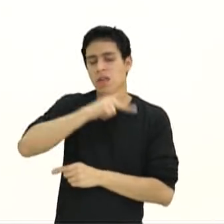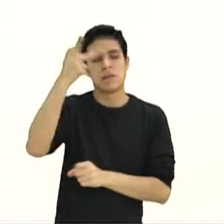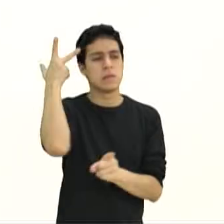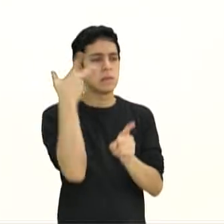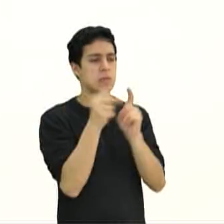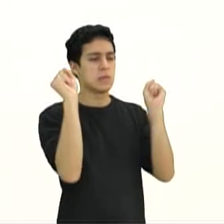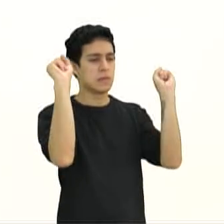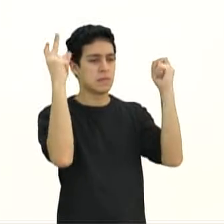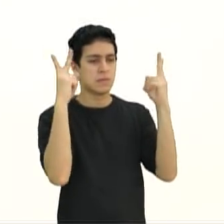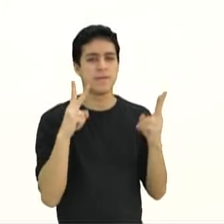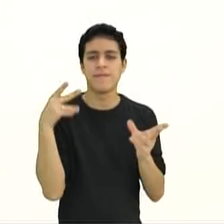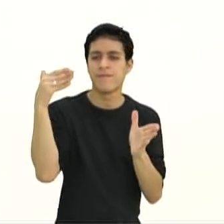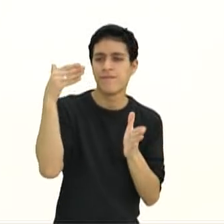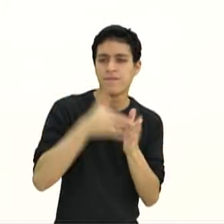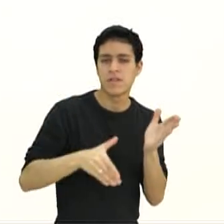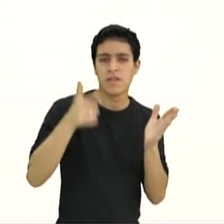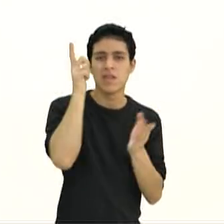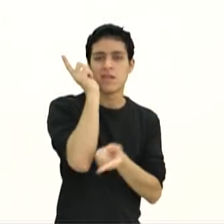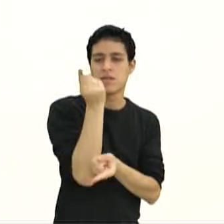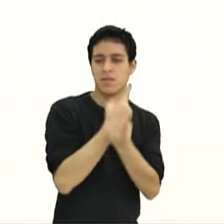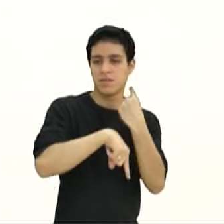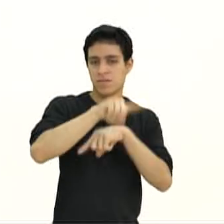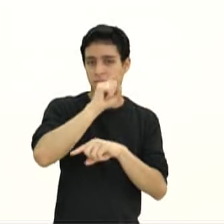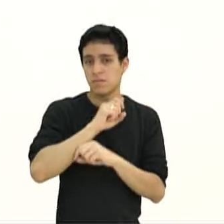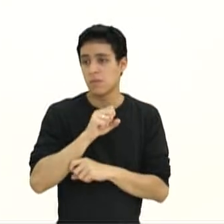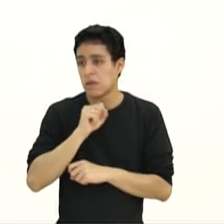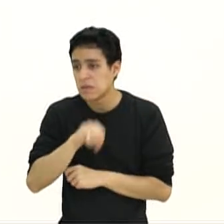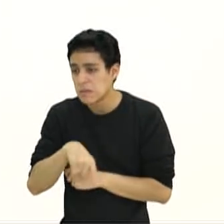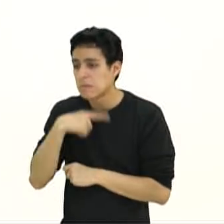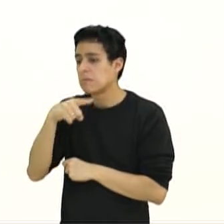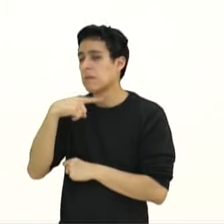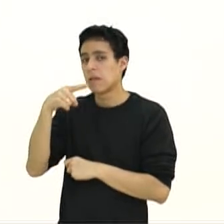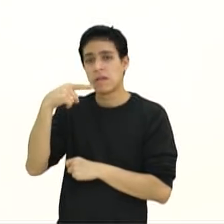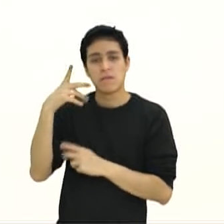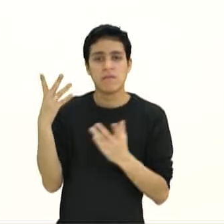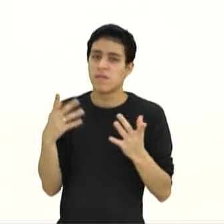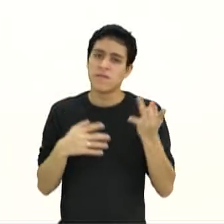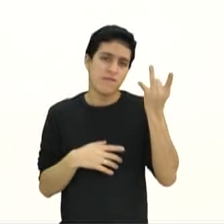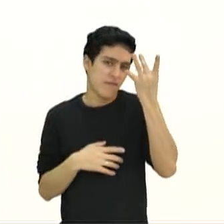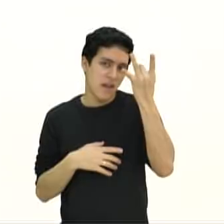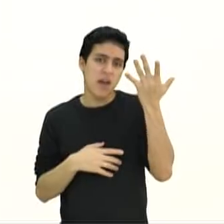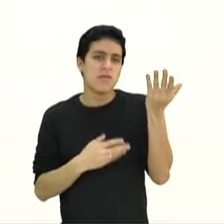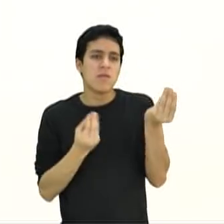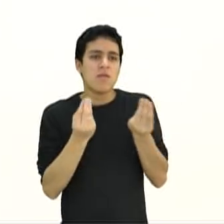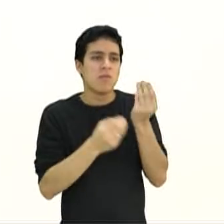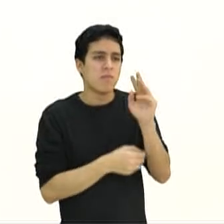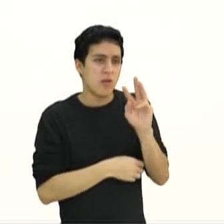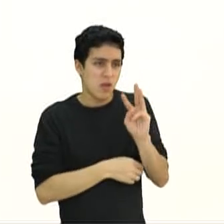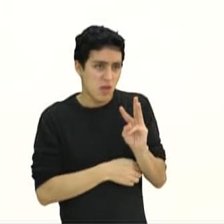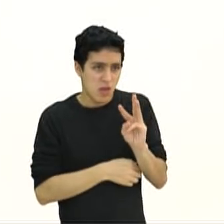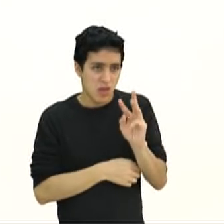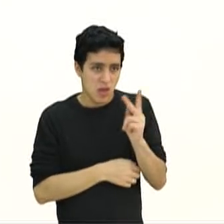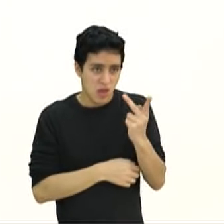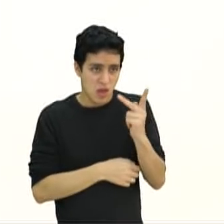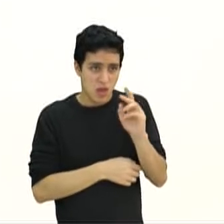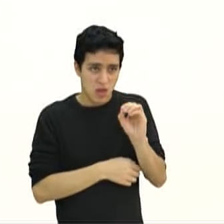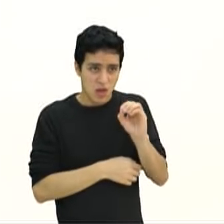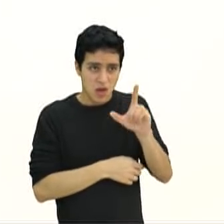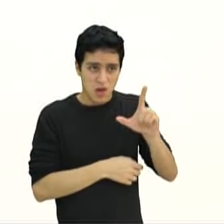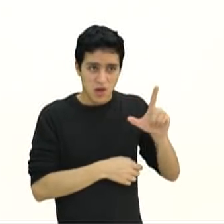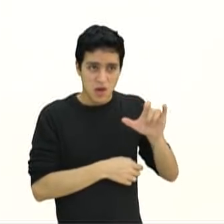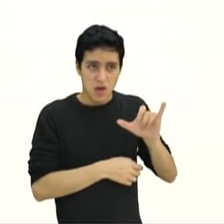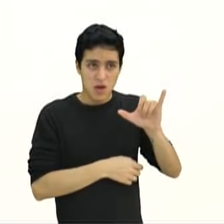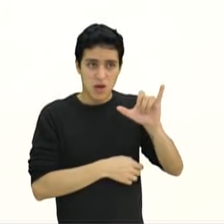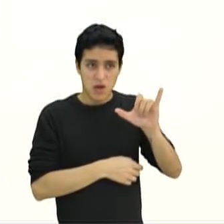diversos obstáculos. É claro, caso contrário, seria fácil demais e Hollywood não teria material suficiente para